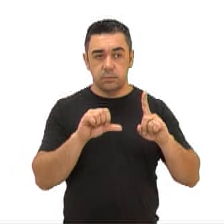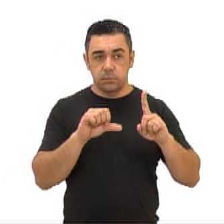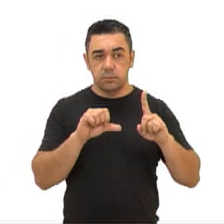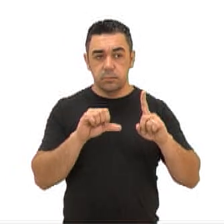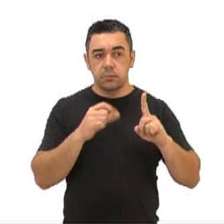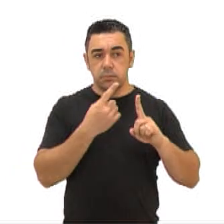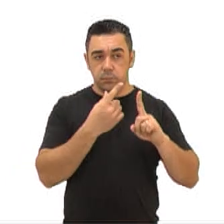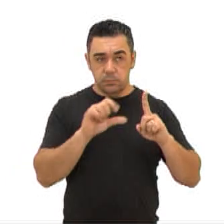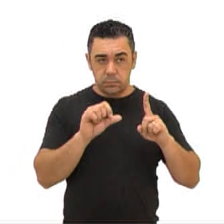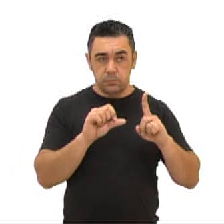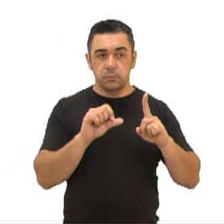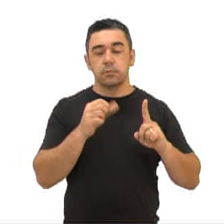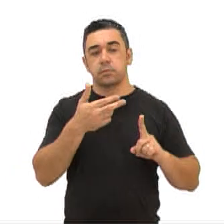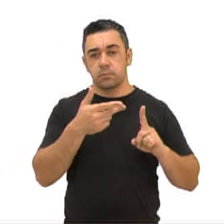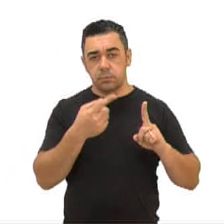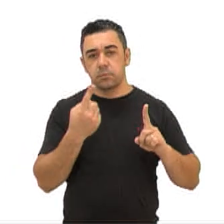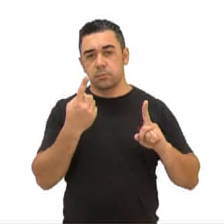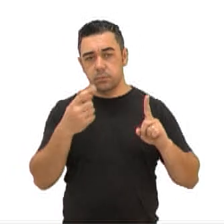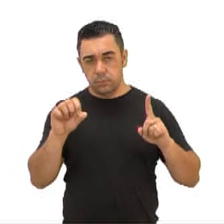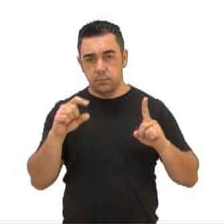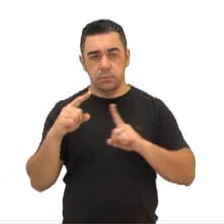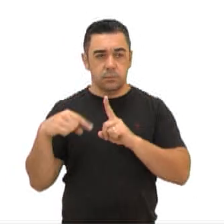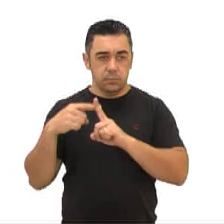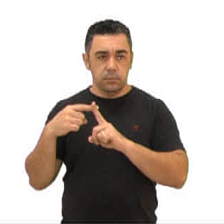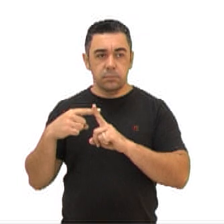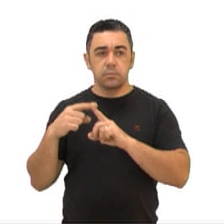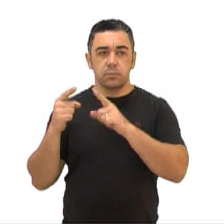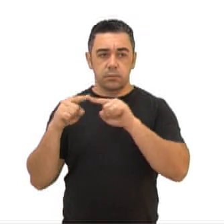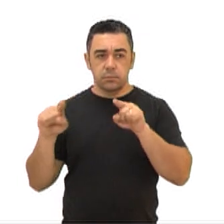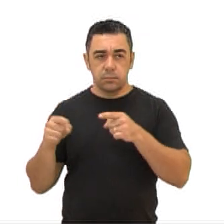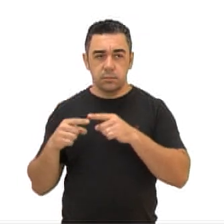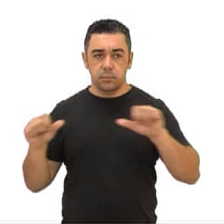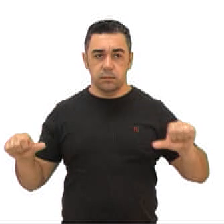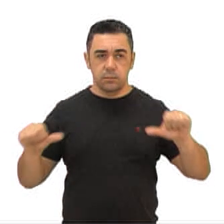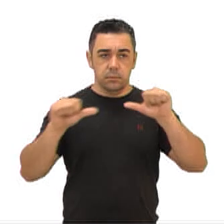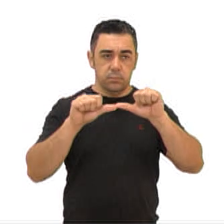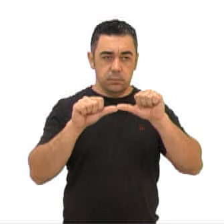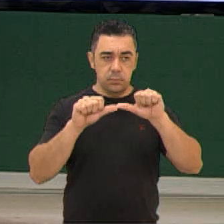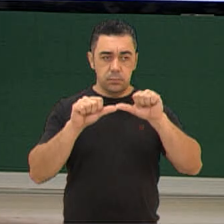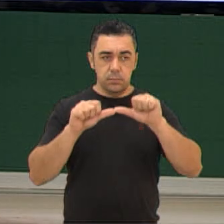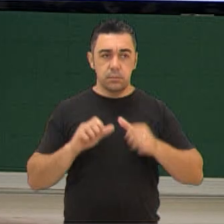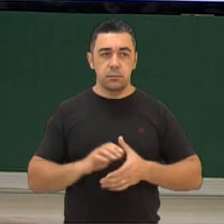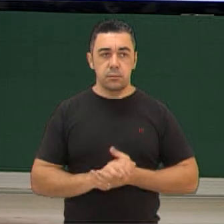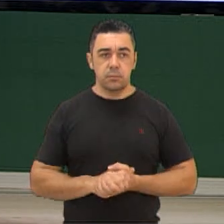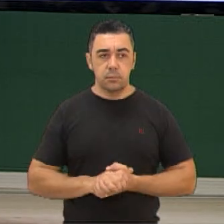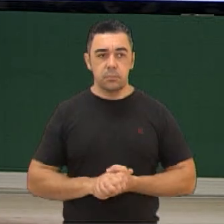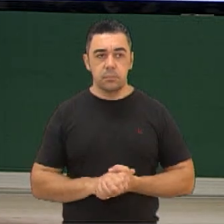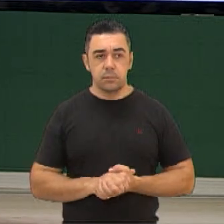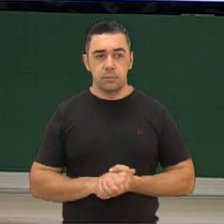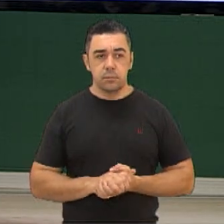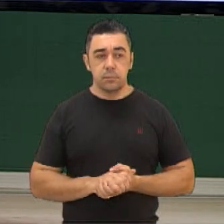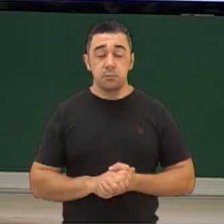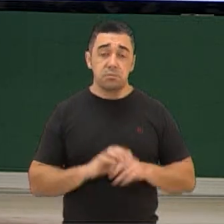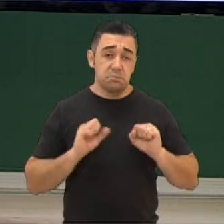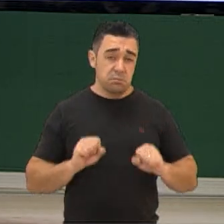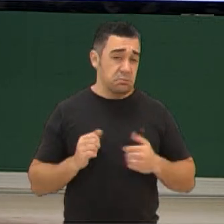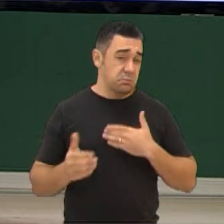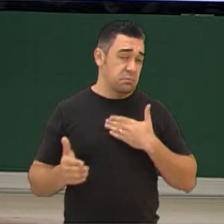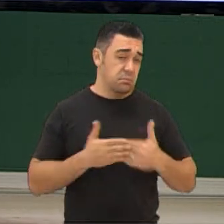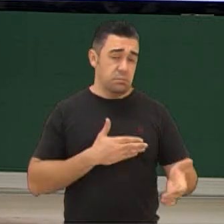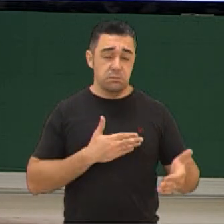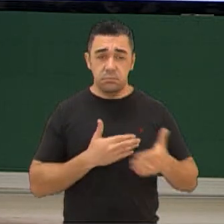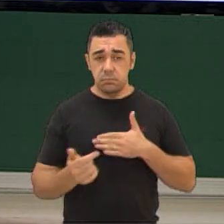que 19 mais uma pera é a propriedade simétrica. A pera pode ser qualquer